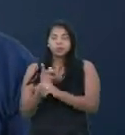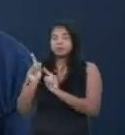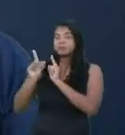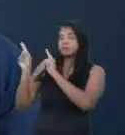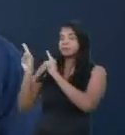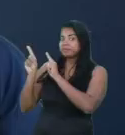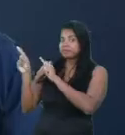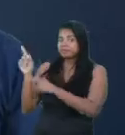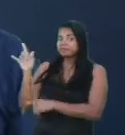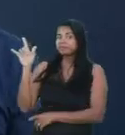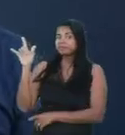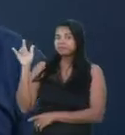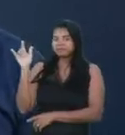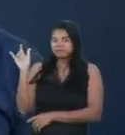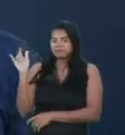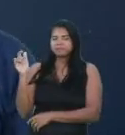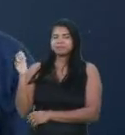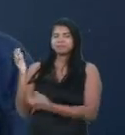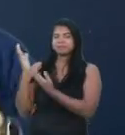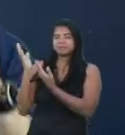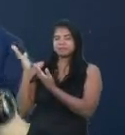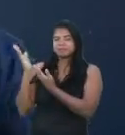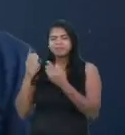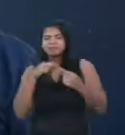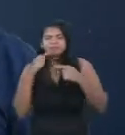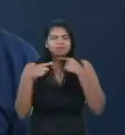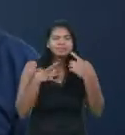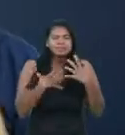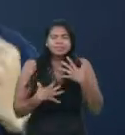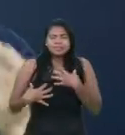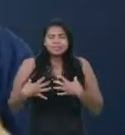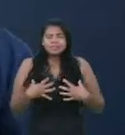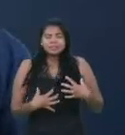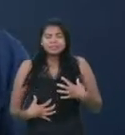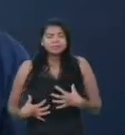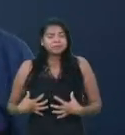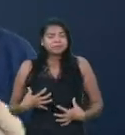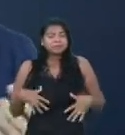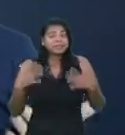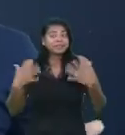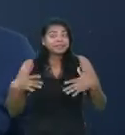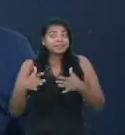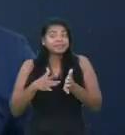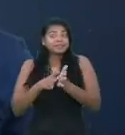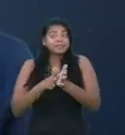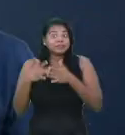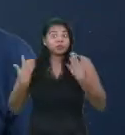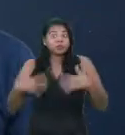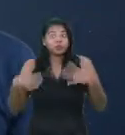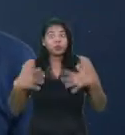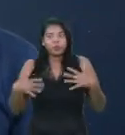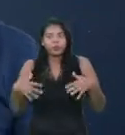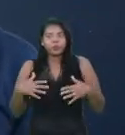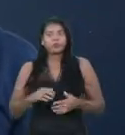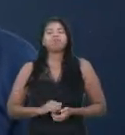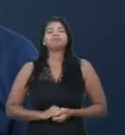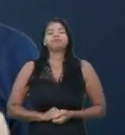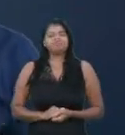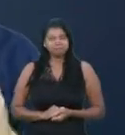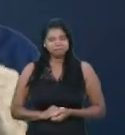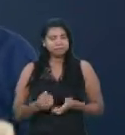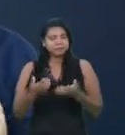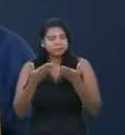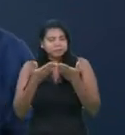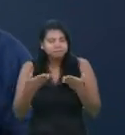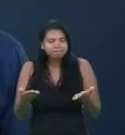Paulo Vieira Hipnose, coloca lá tuas dúvidas, tuas aflições, dúvidas, angústias, aflições ou ansiedades sobre a prova.